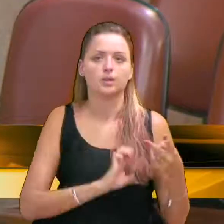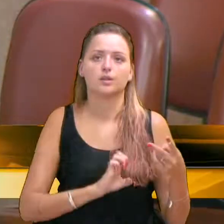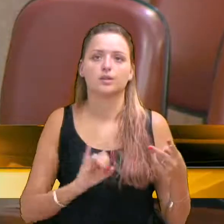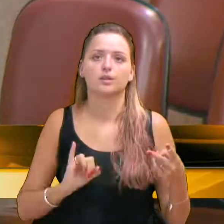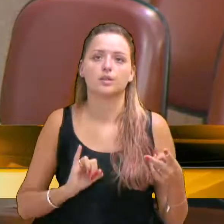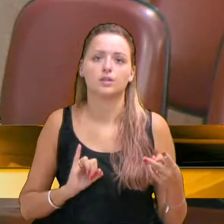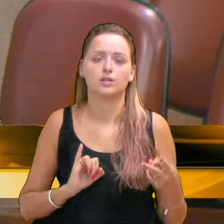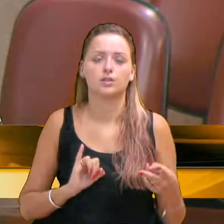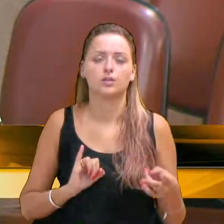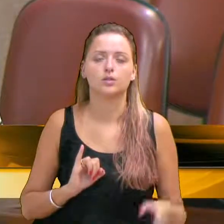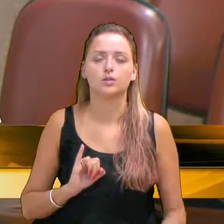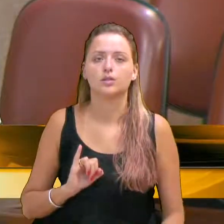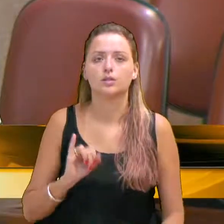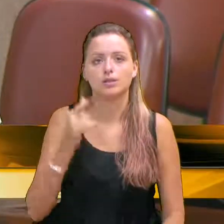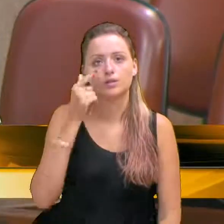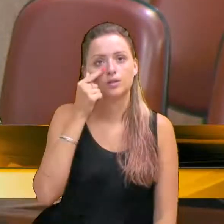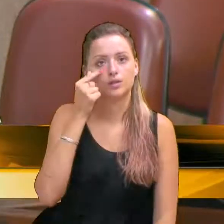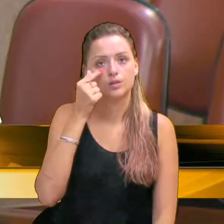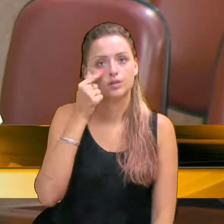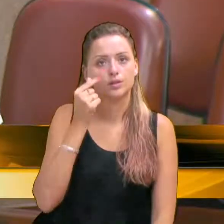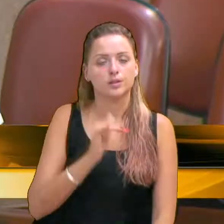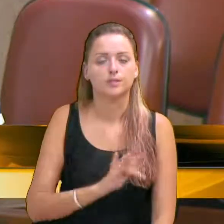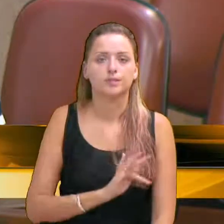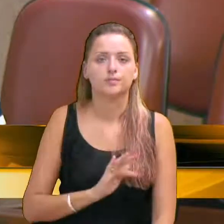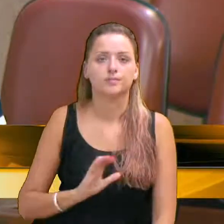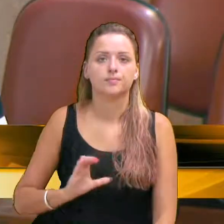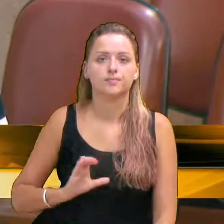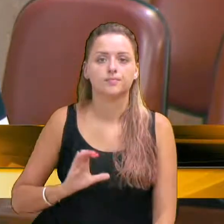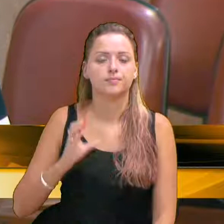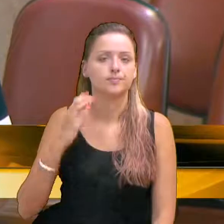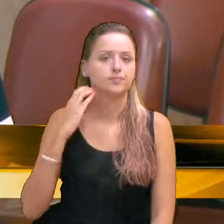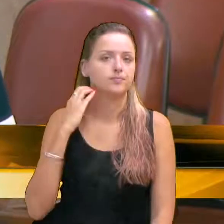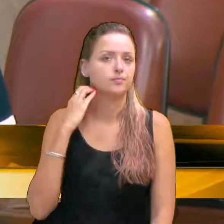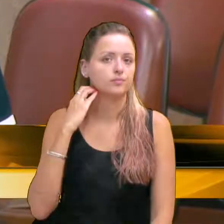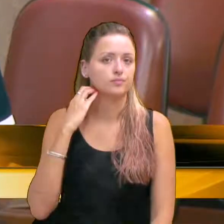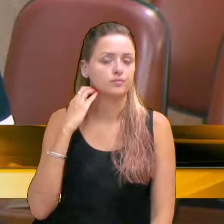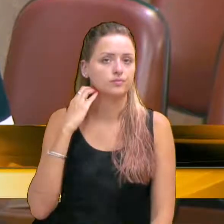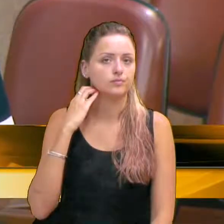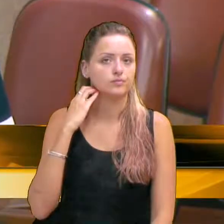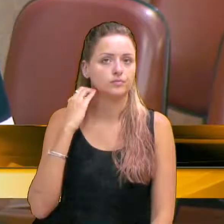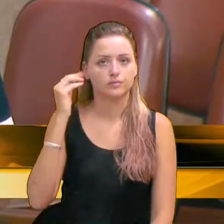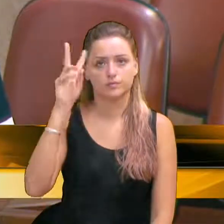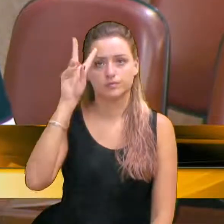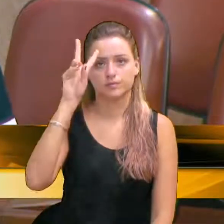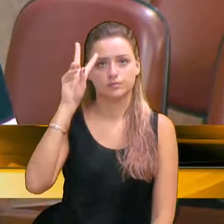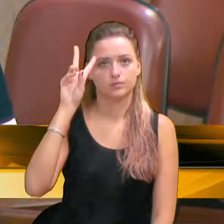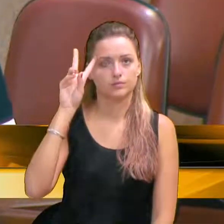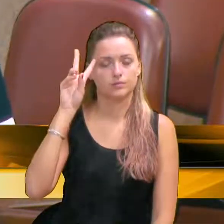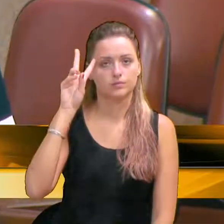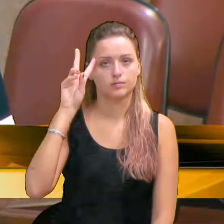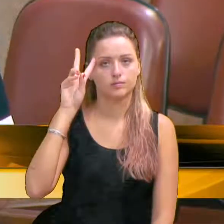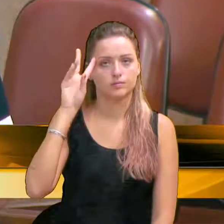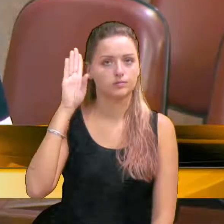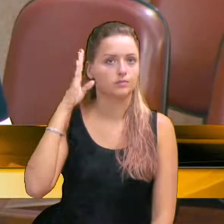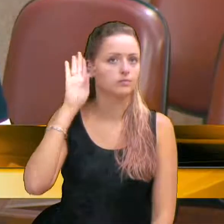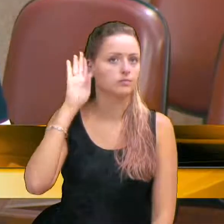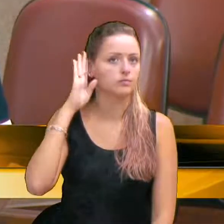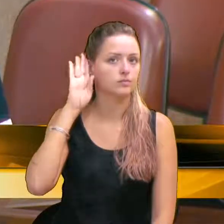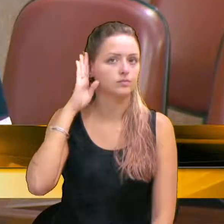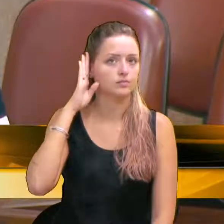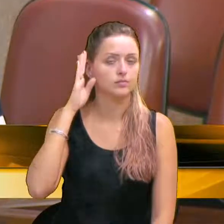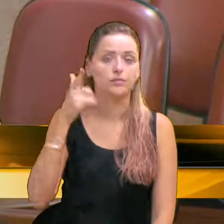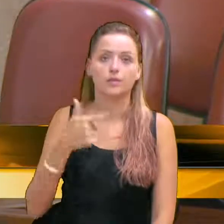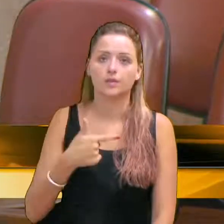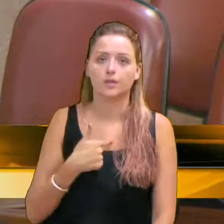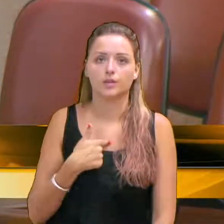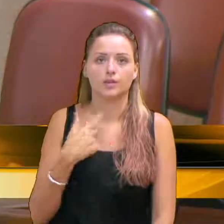Carlos, Pereira de Souza, Eloy Frisso, Flávio Cassina, Ricardo Aneluz, Velucino Ues, Alceu João Tomé e